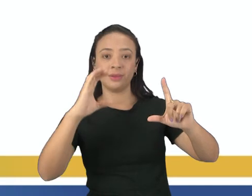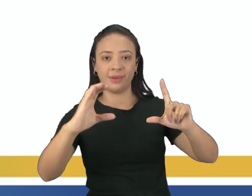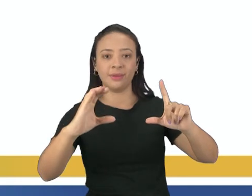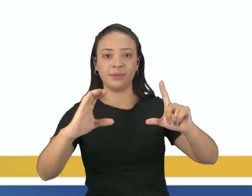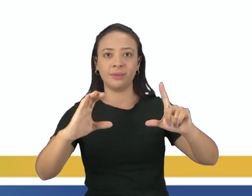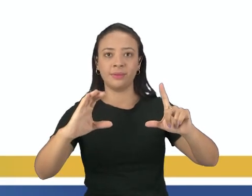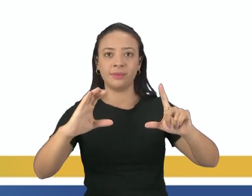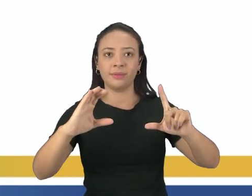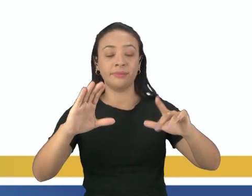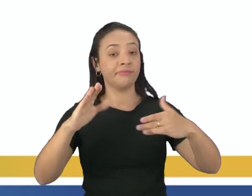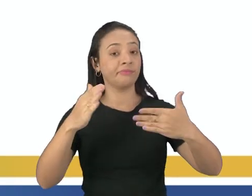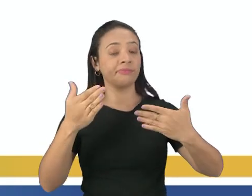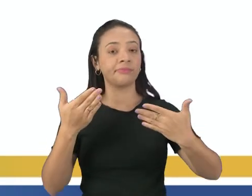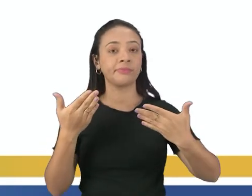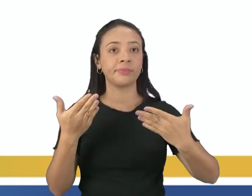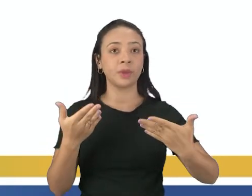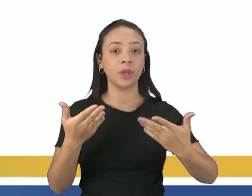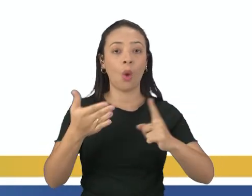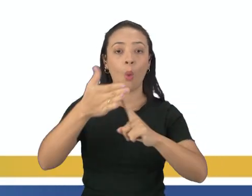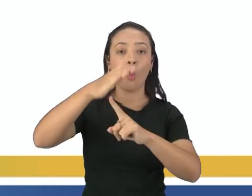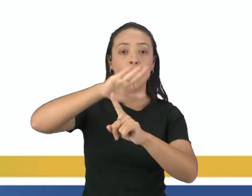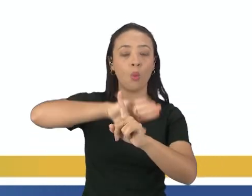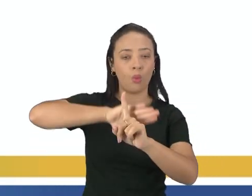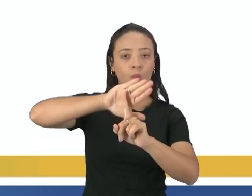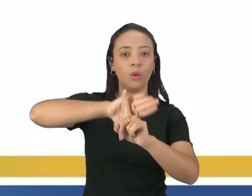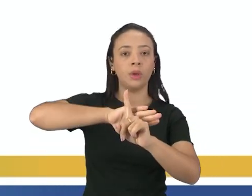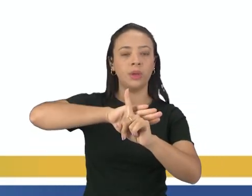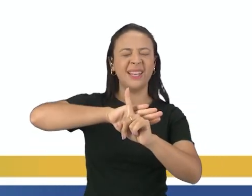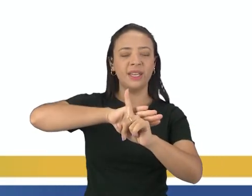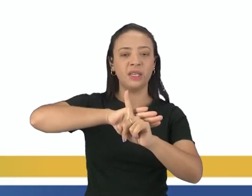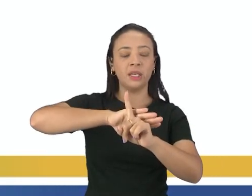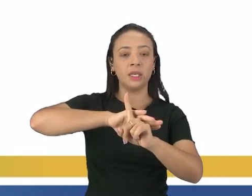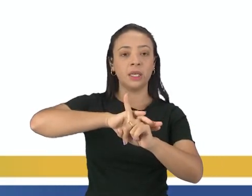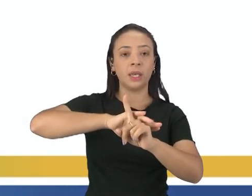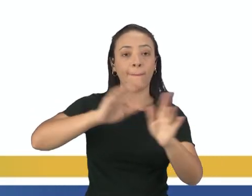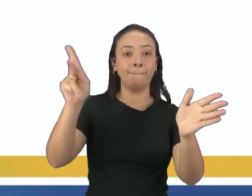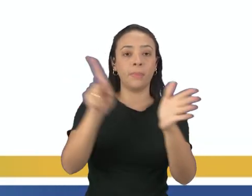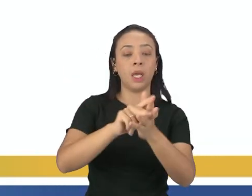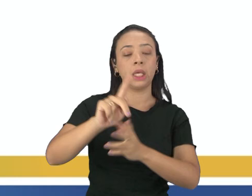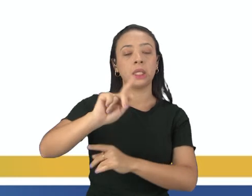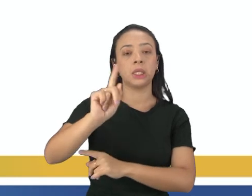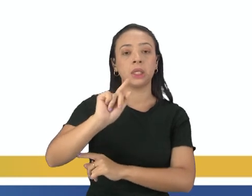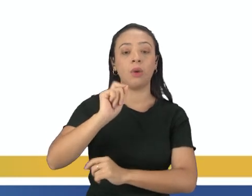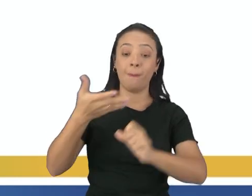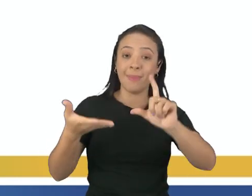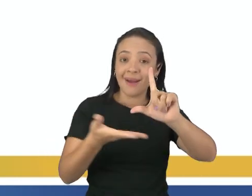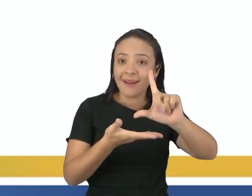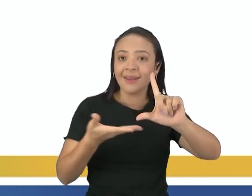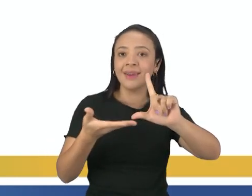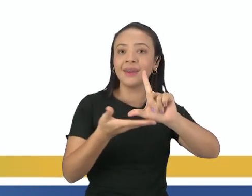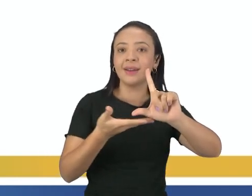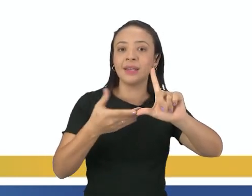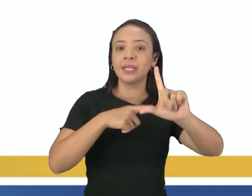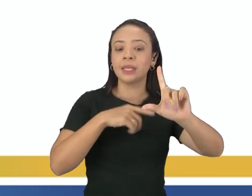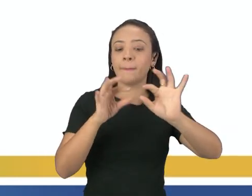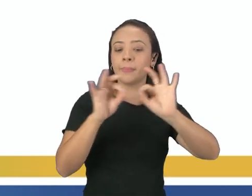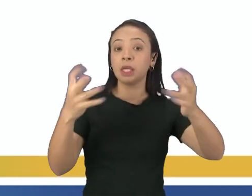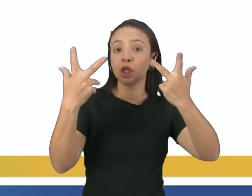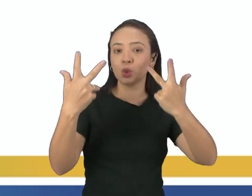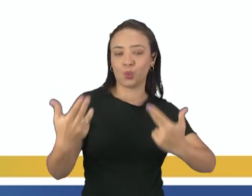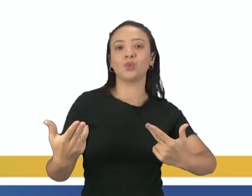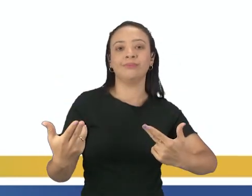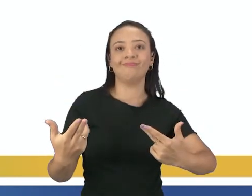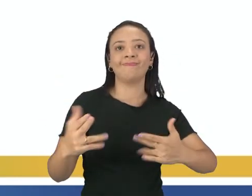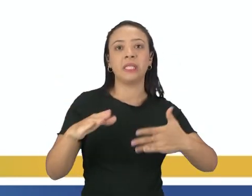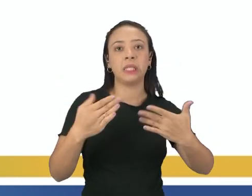certo? Ou seja, os lados aí que não fazem parte, né, do que chamamos de base, têm medidas iguais,